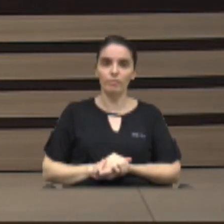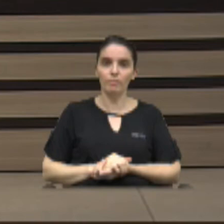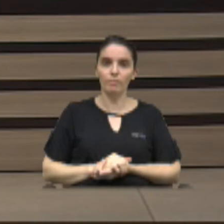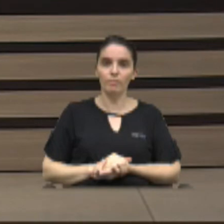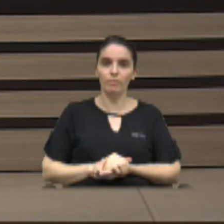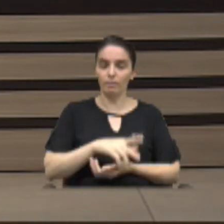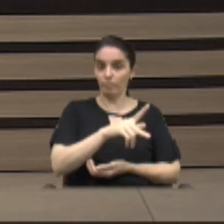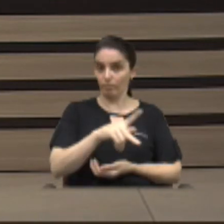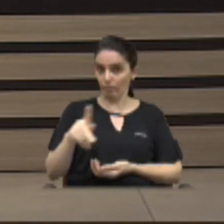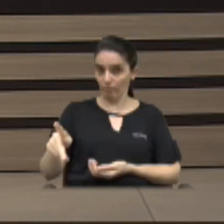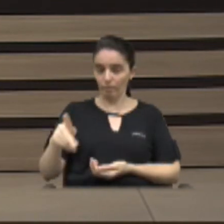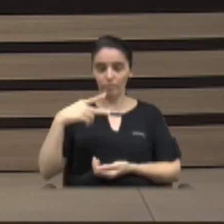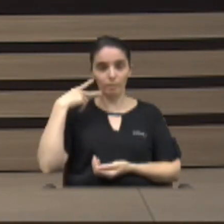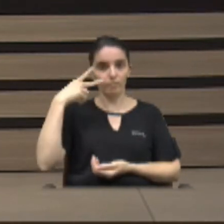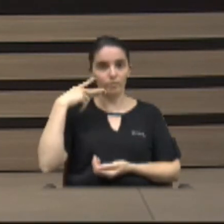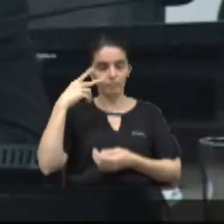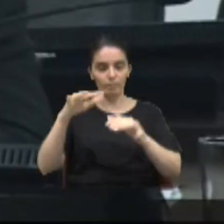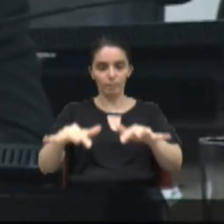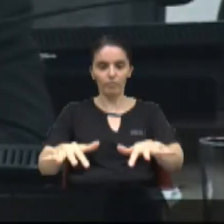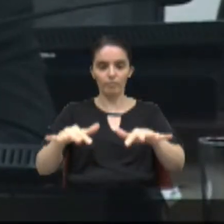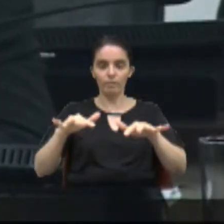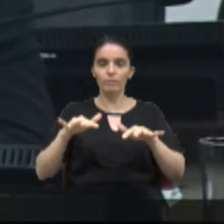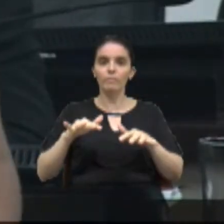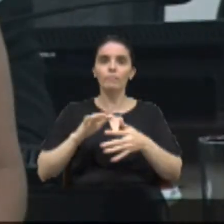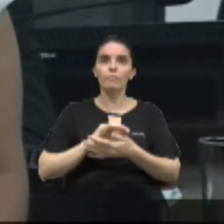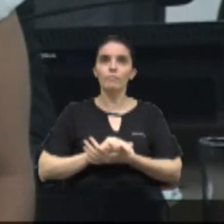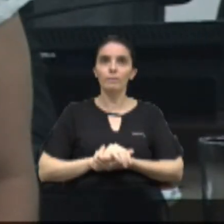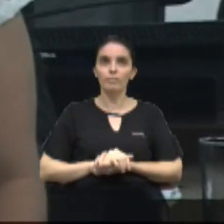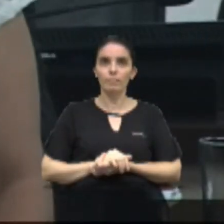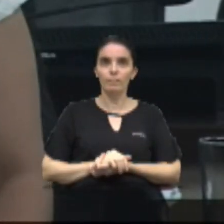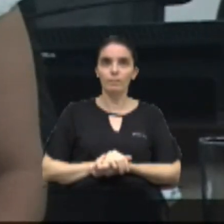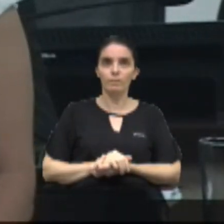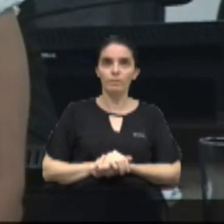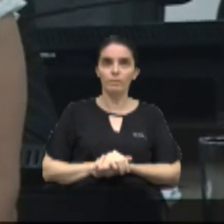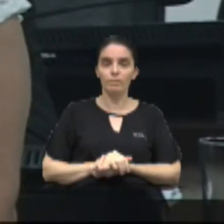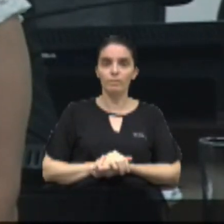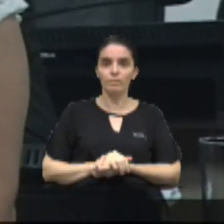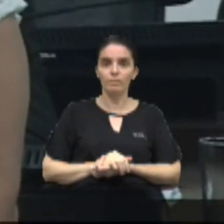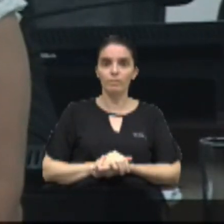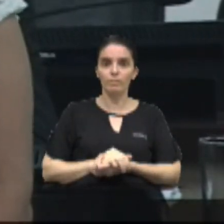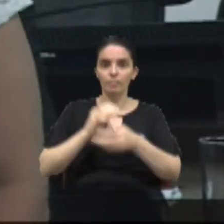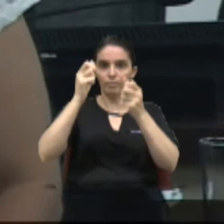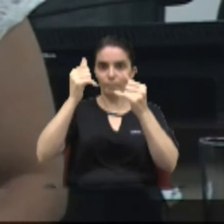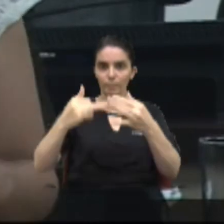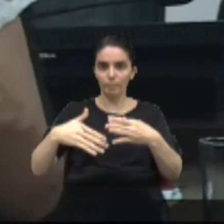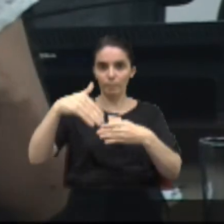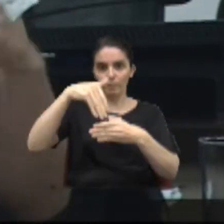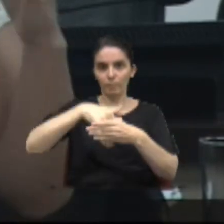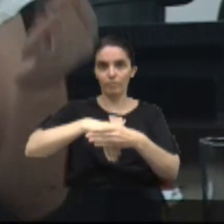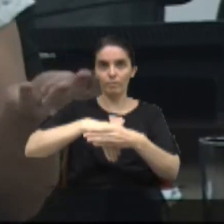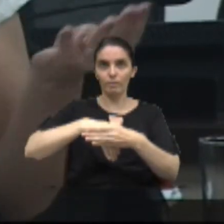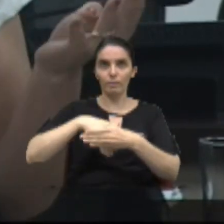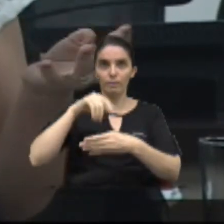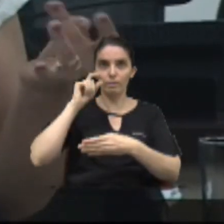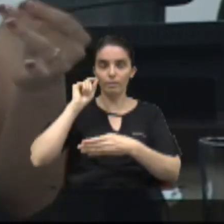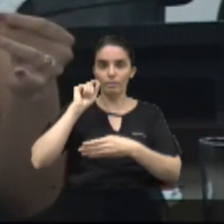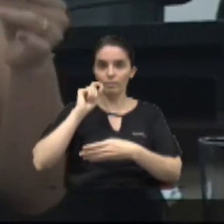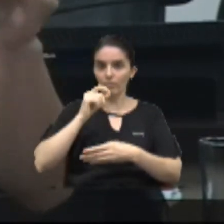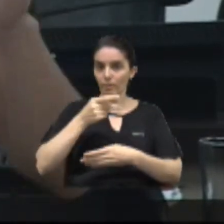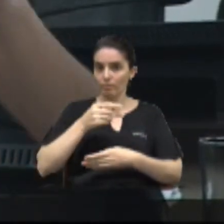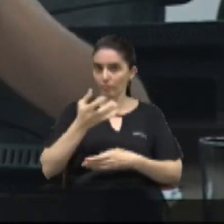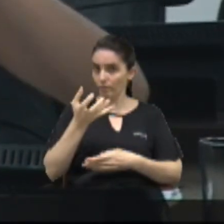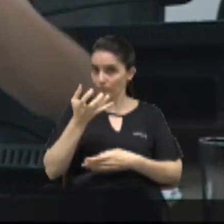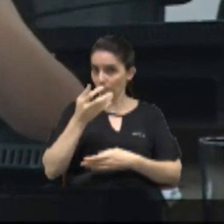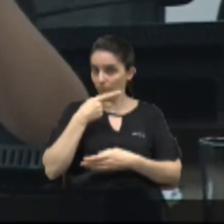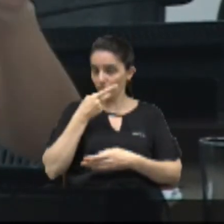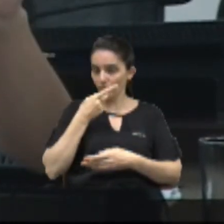Excelentíssimo presidente, nobres pares, público que nos acompanha. Seguindo a justificativa de voto da moção, gostaria de fazer algumas considerações